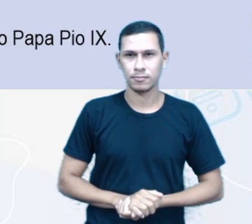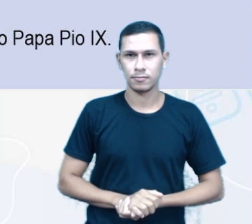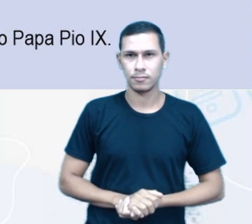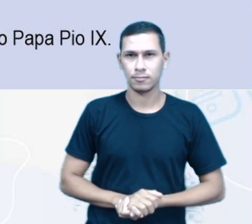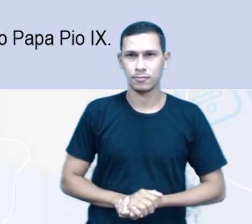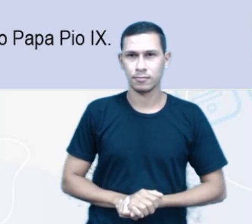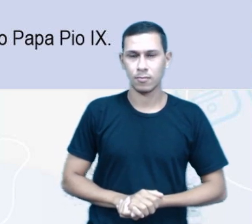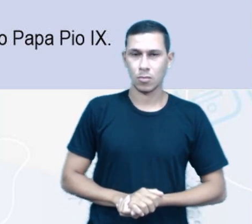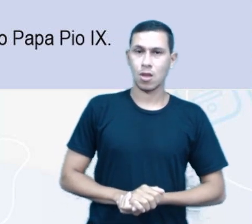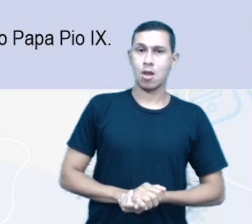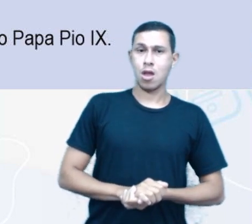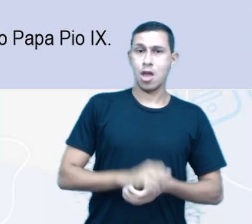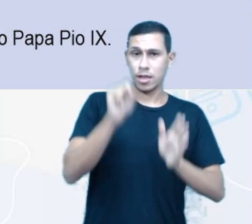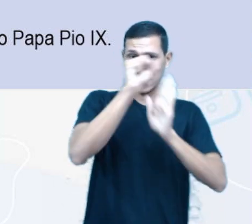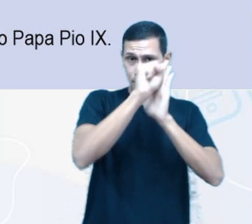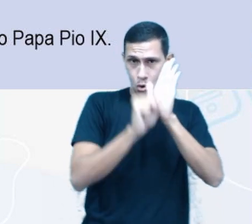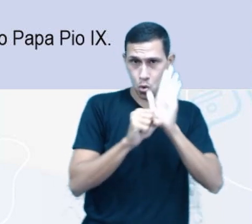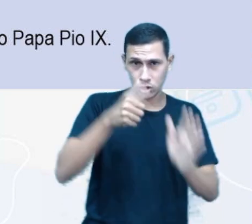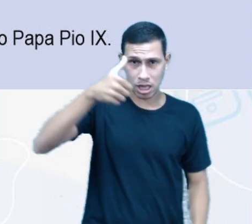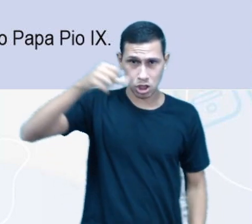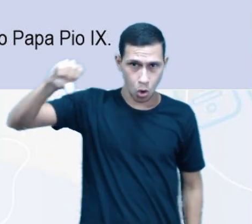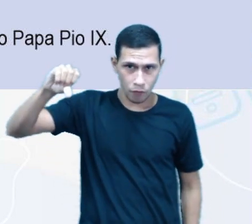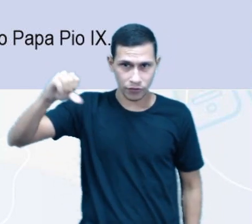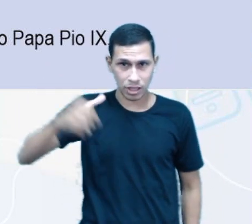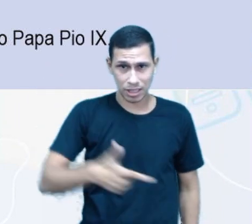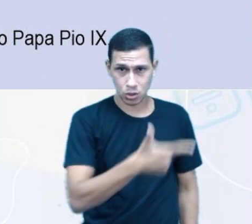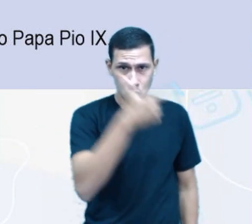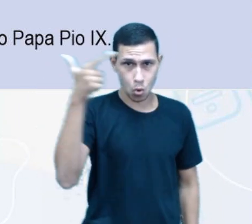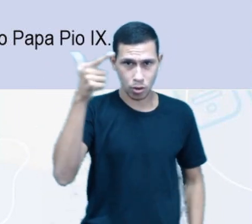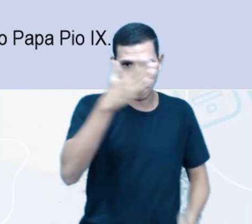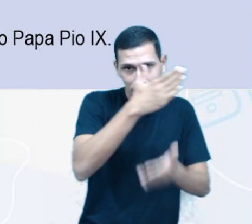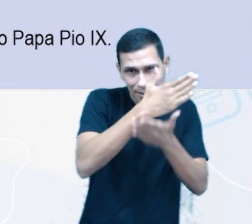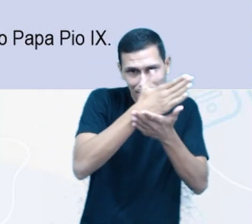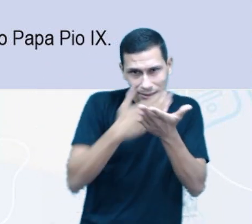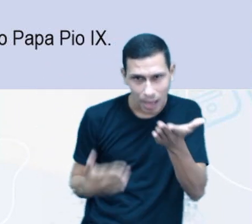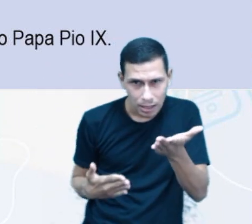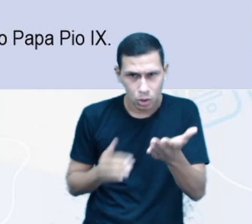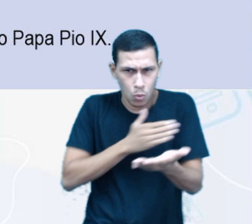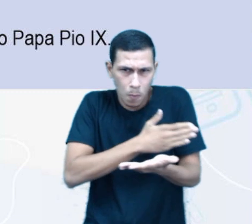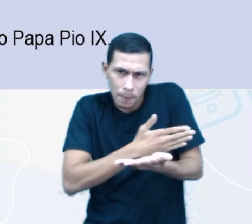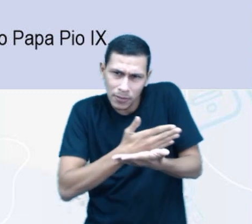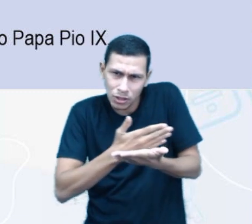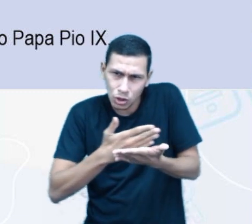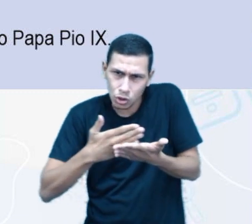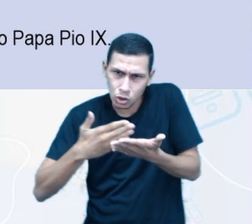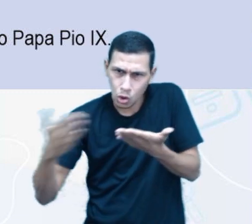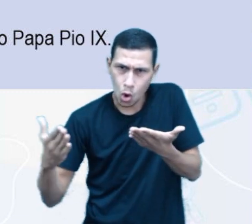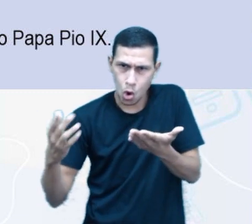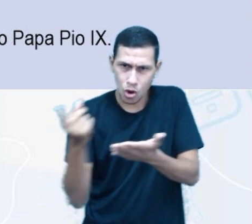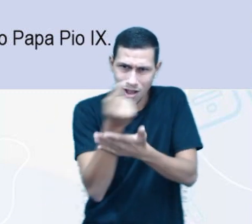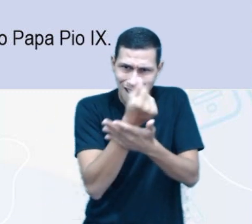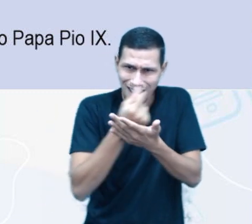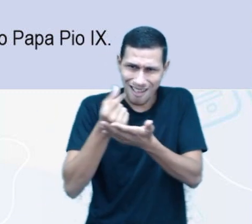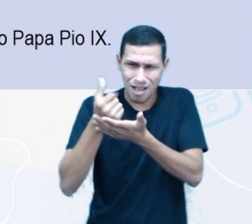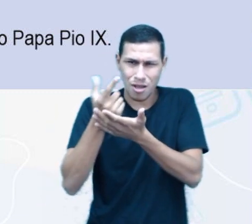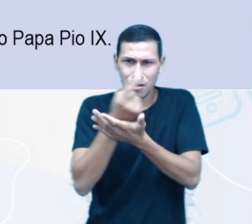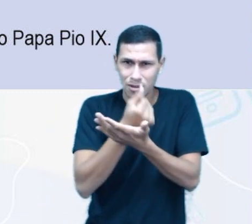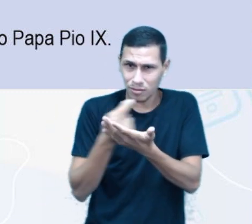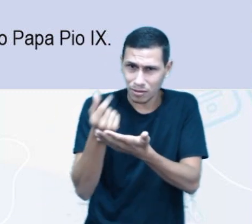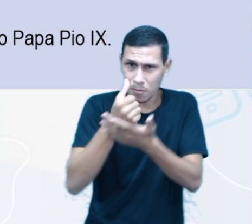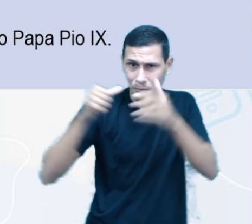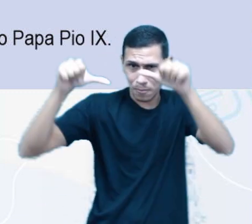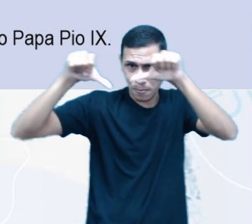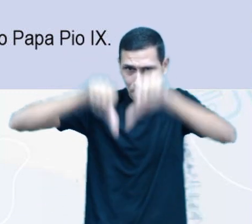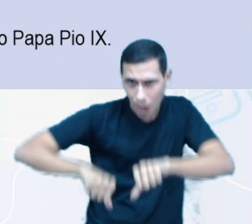a segunda metade do século XIX marcou o apogeu e o declínio do Segundo Reinado. Segundo Reinado que